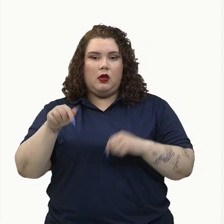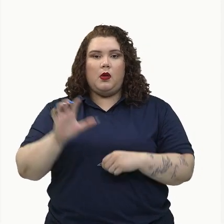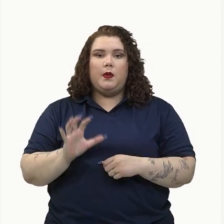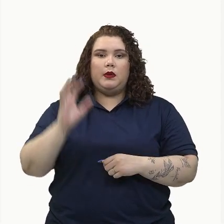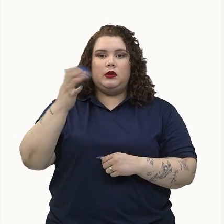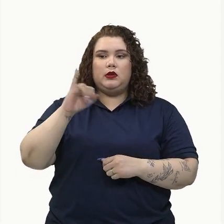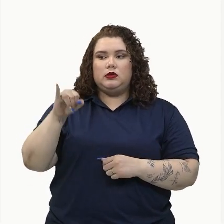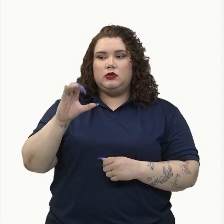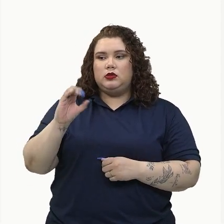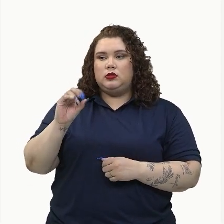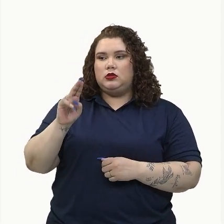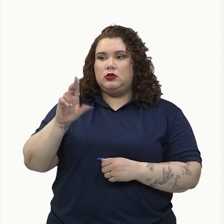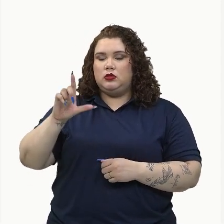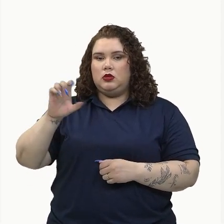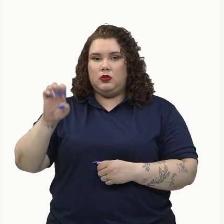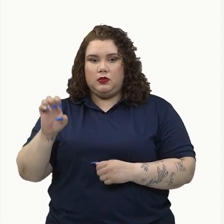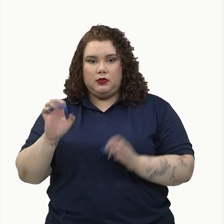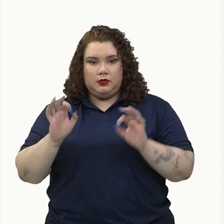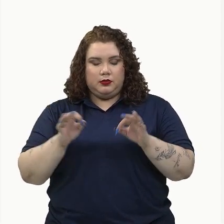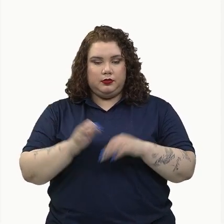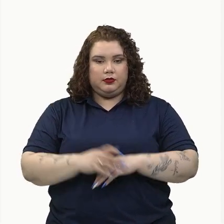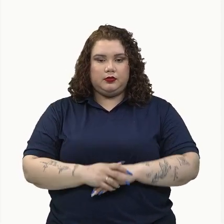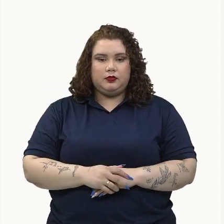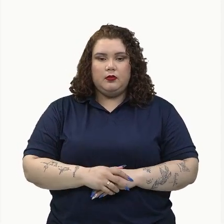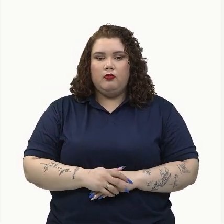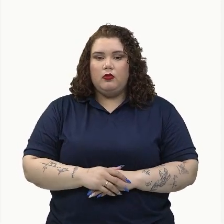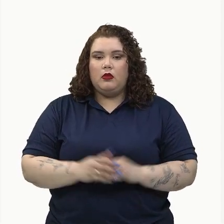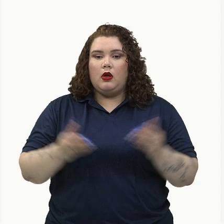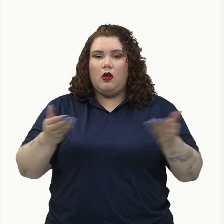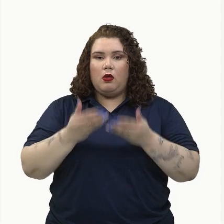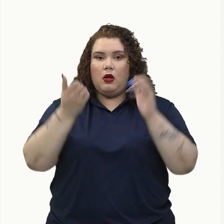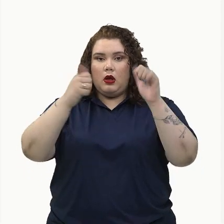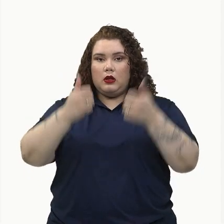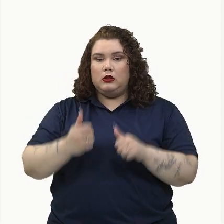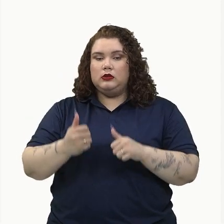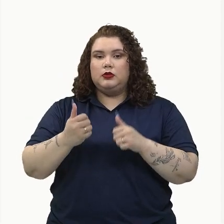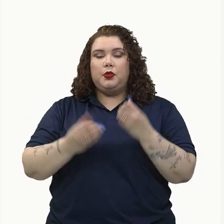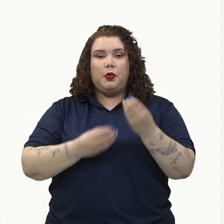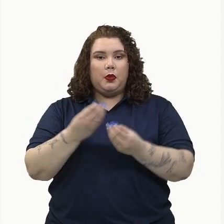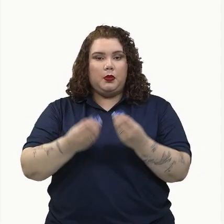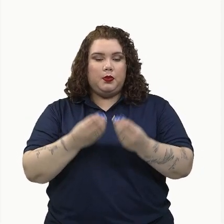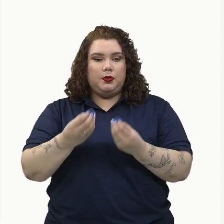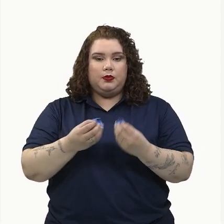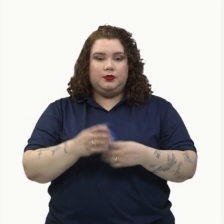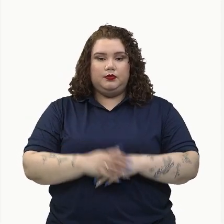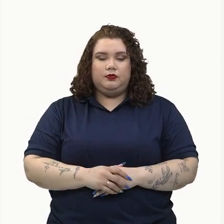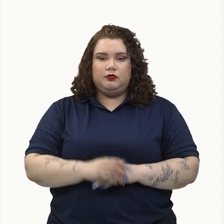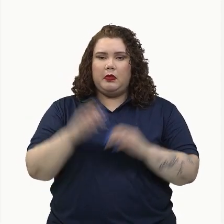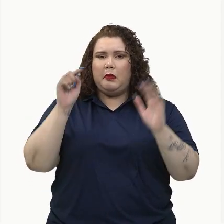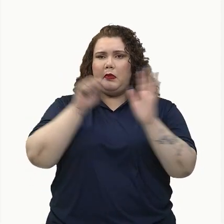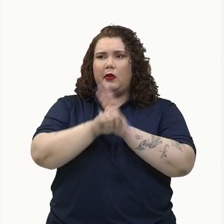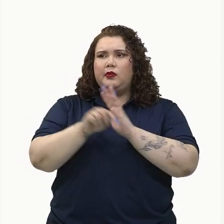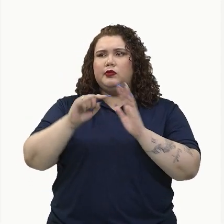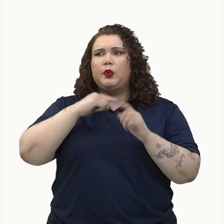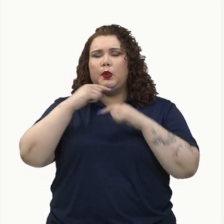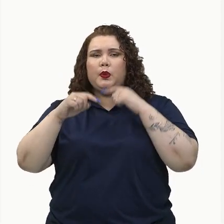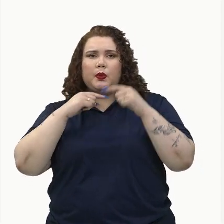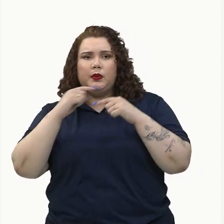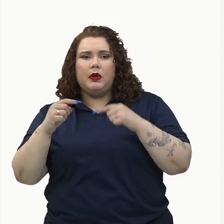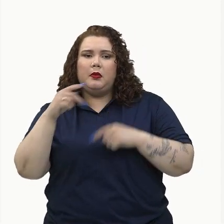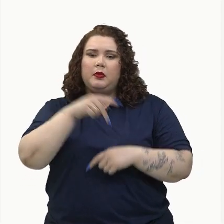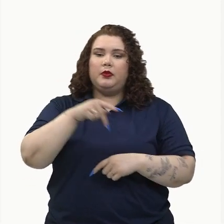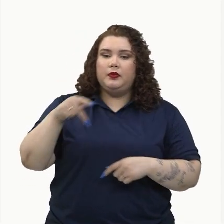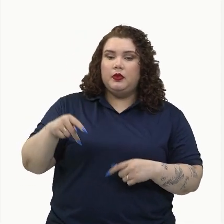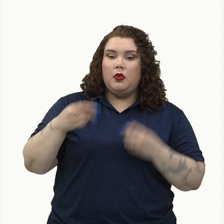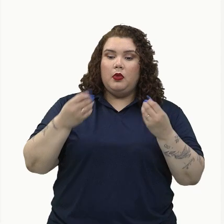Joule. Vamos agora, pessoal, analisar isso aqui na prática. Como é isso? Aí você pode estar se perguntando, professora, mas no